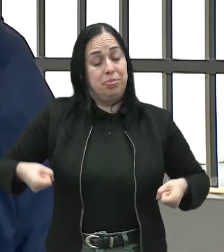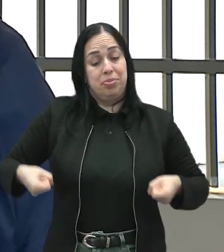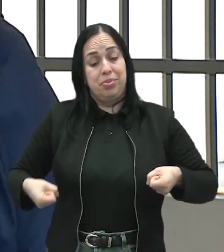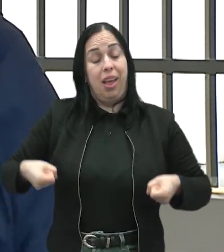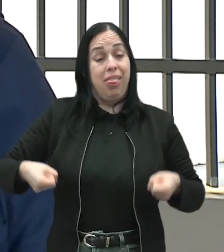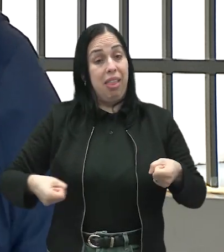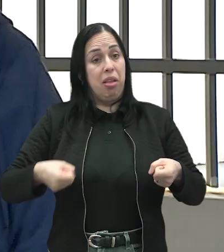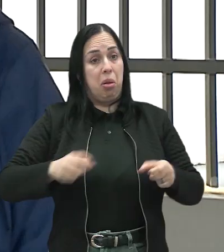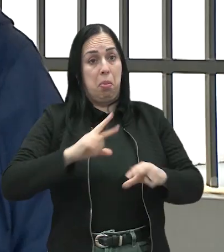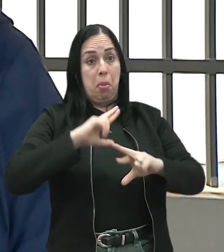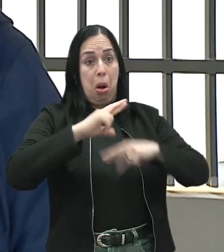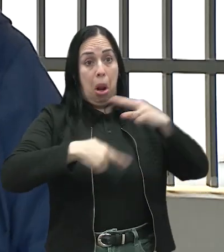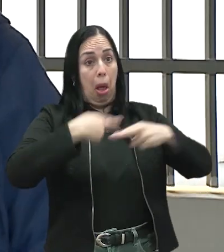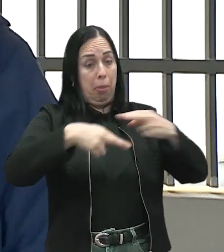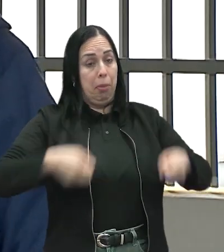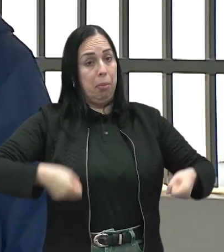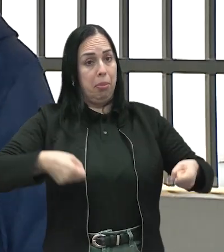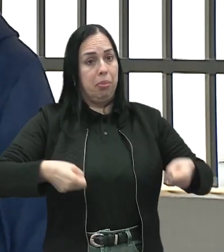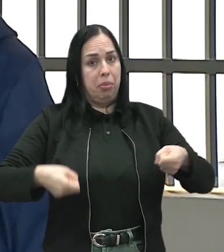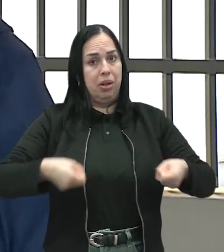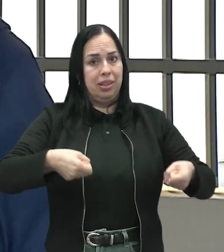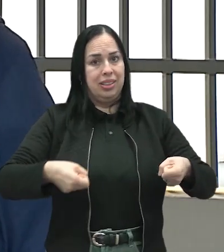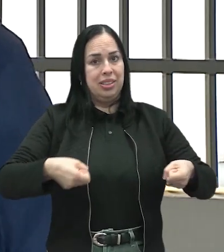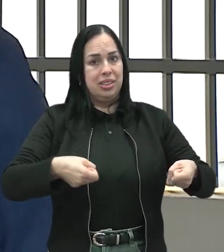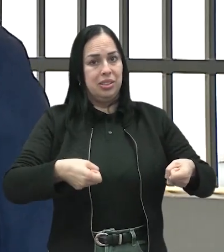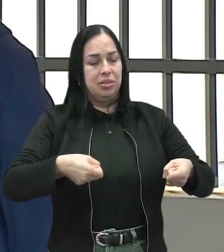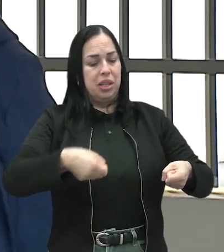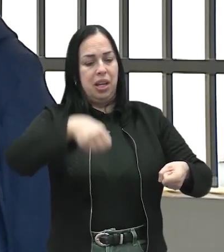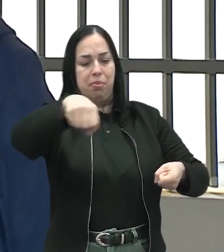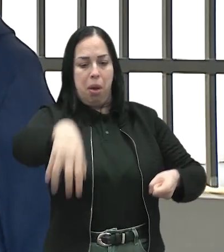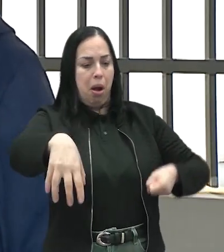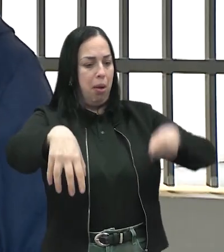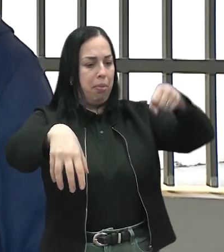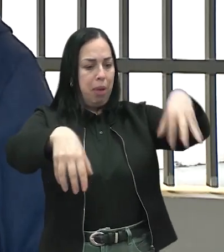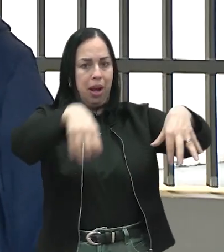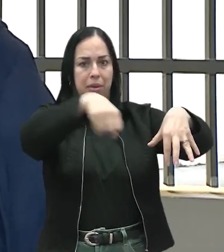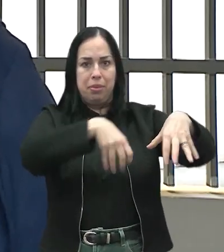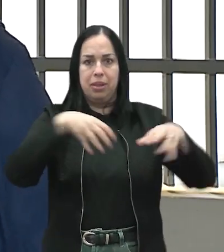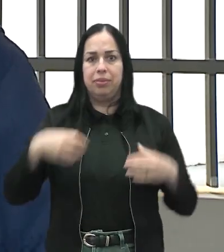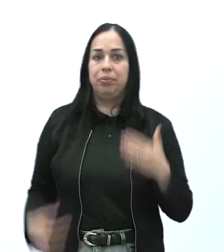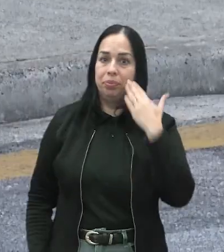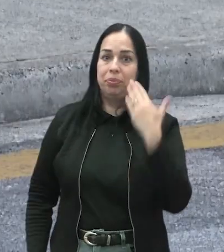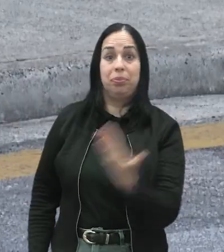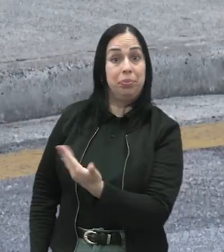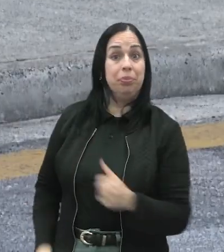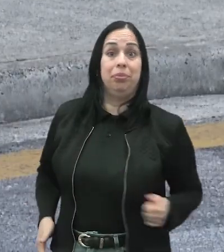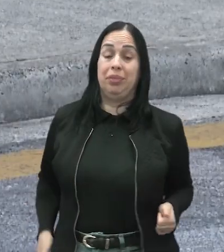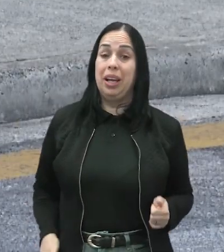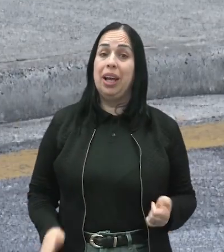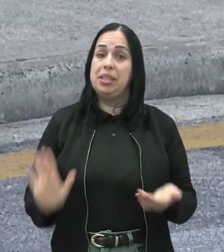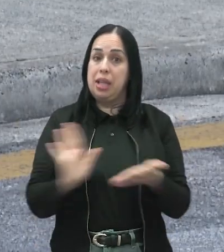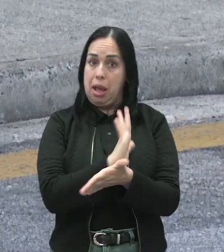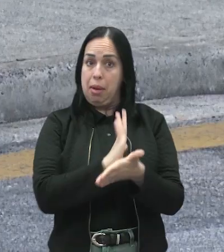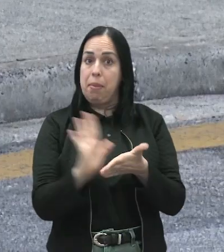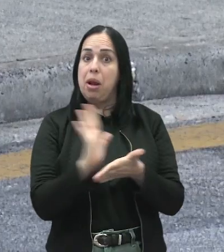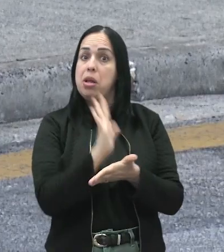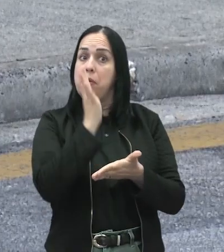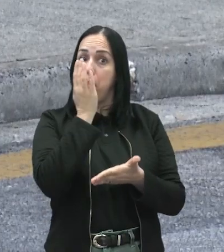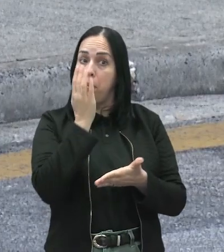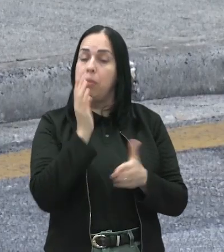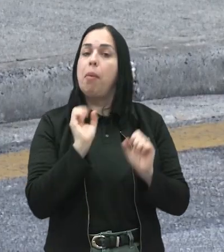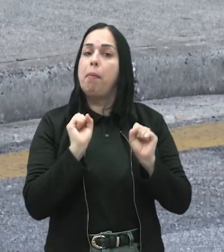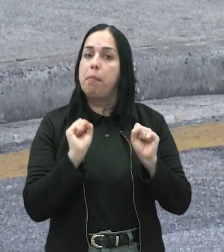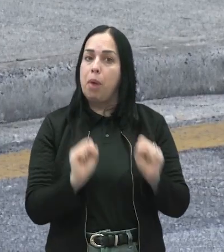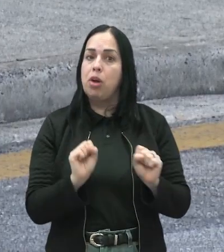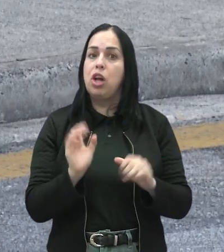Eu desço com sacolinhas de recicláveis, tudo, com a de lixo separada. E essa separação correta do lixo